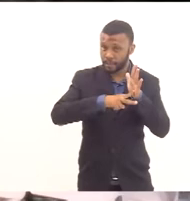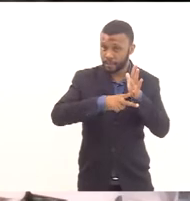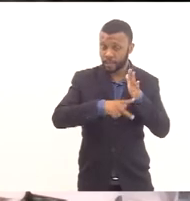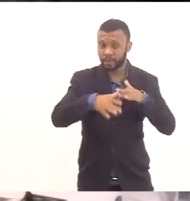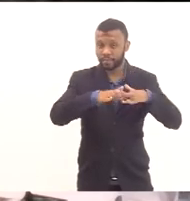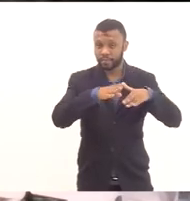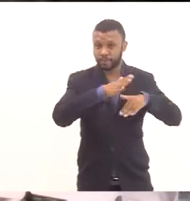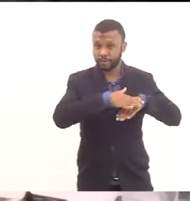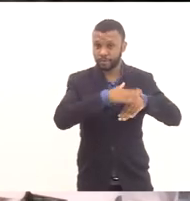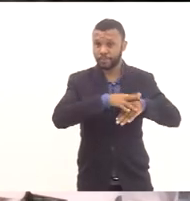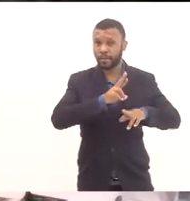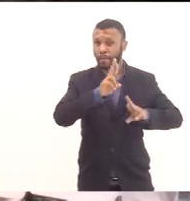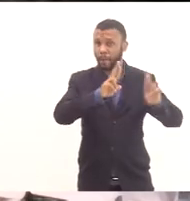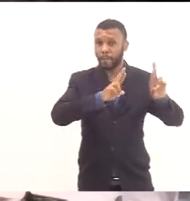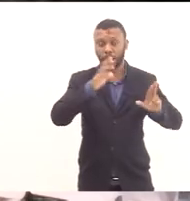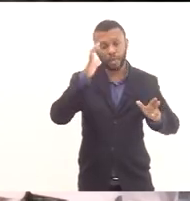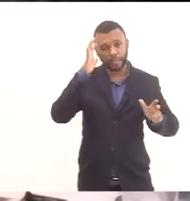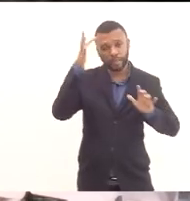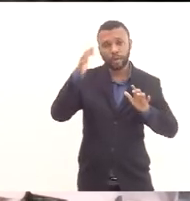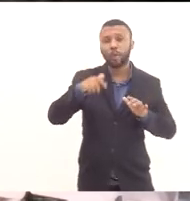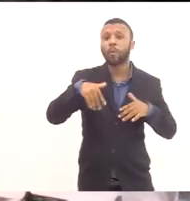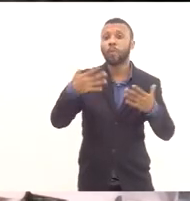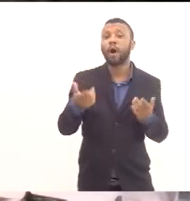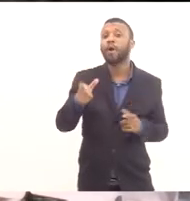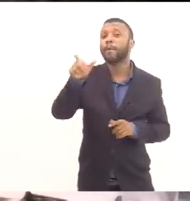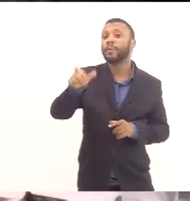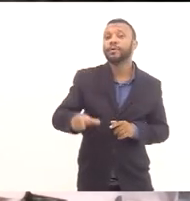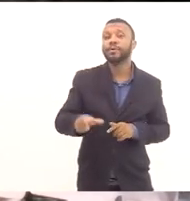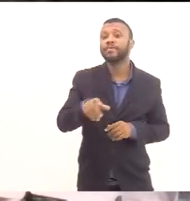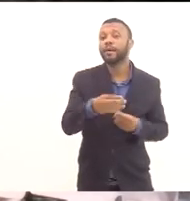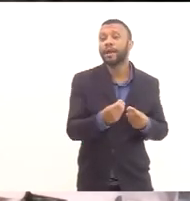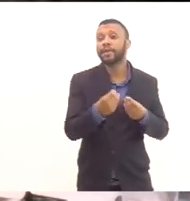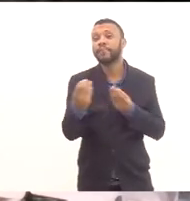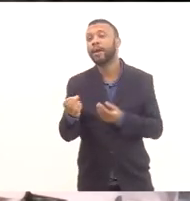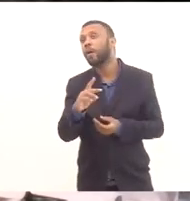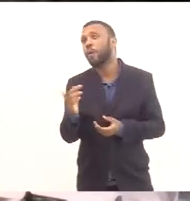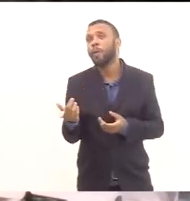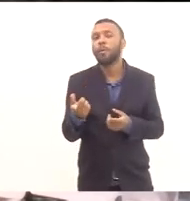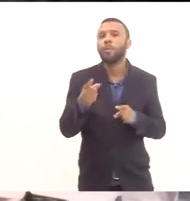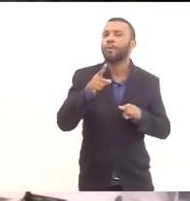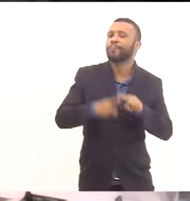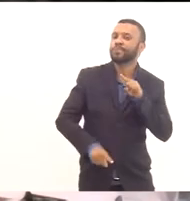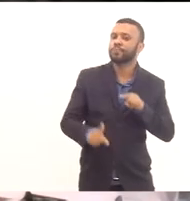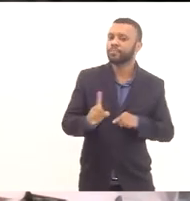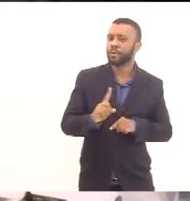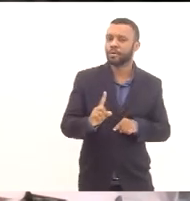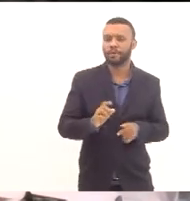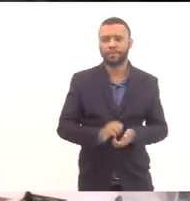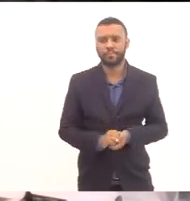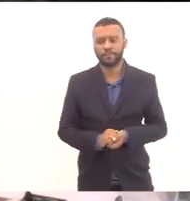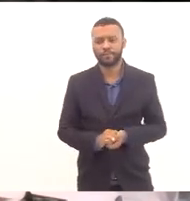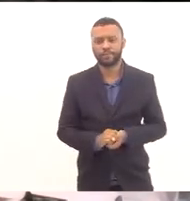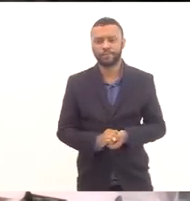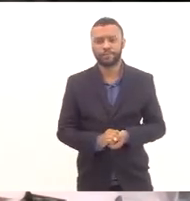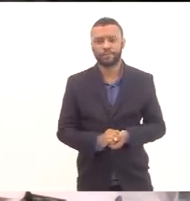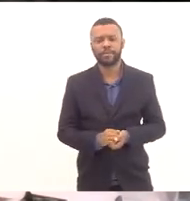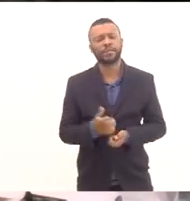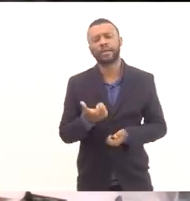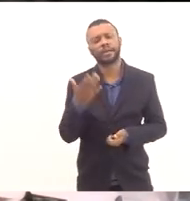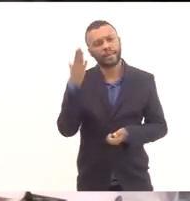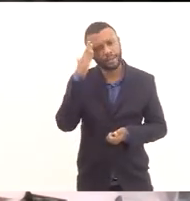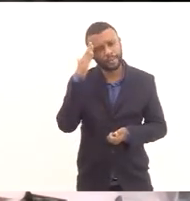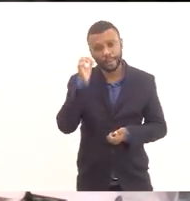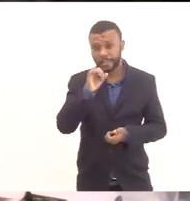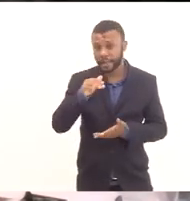Quem determina qual cidadão é recebeu deixar de receber Como saber se a